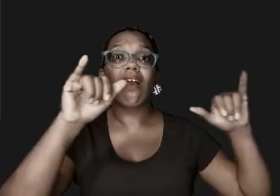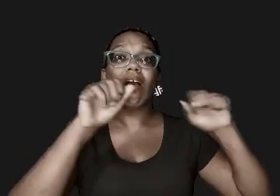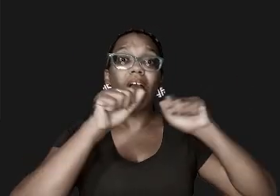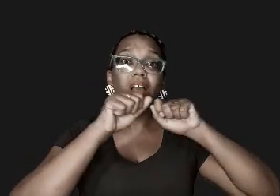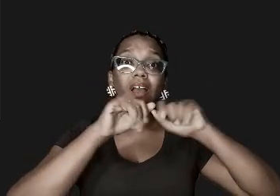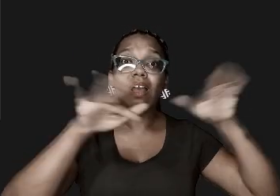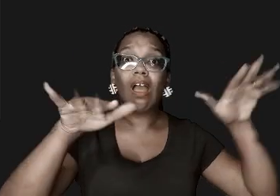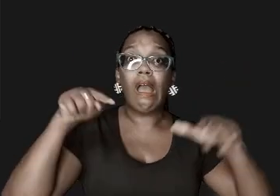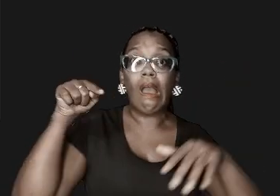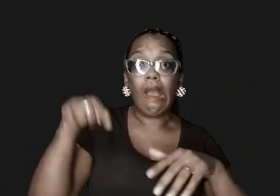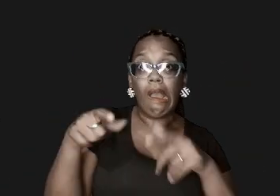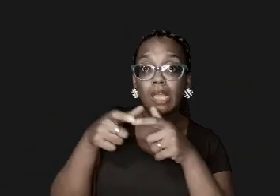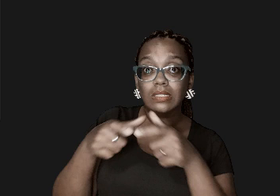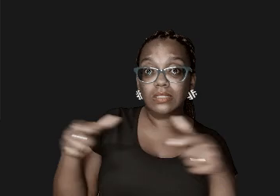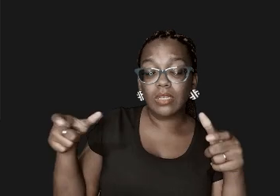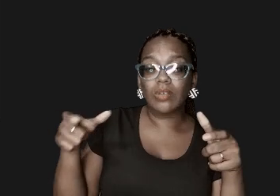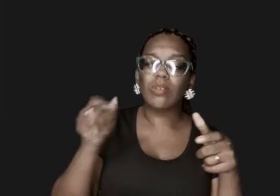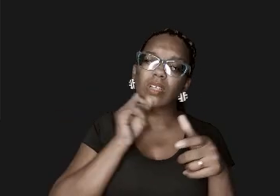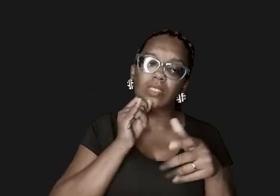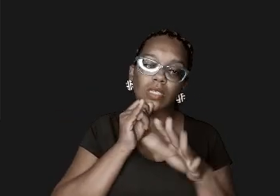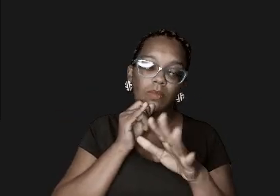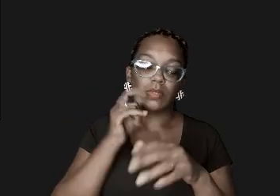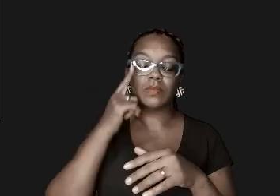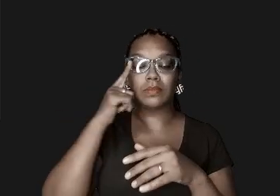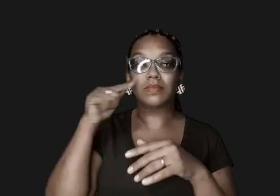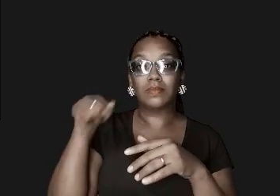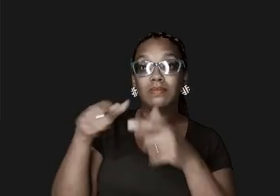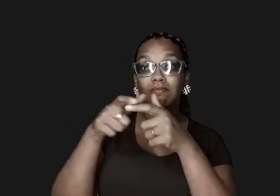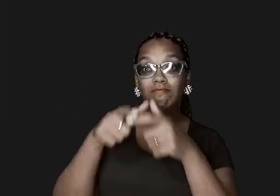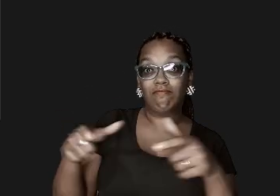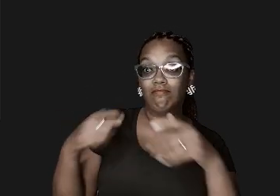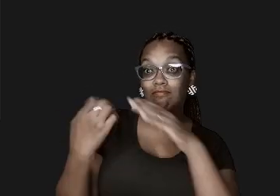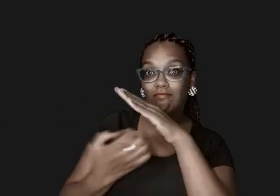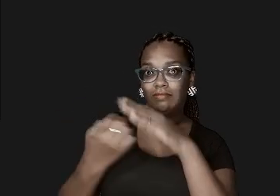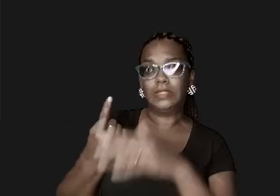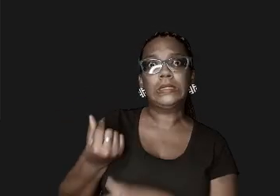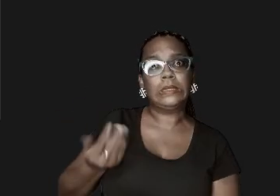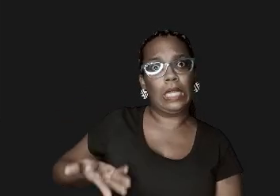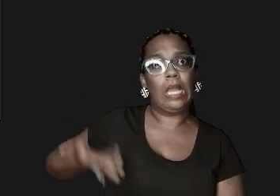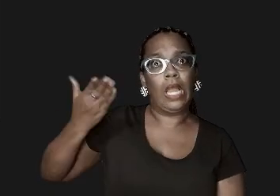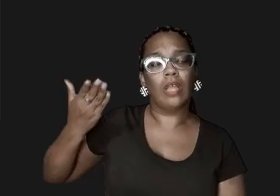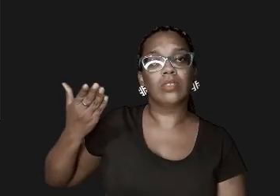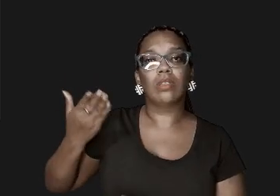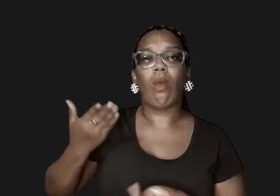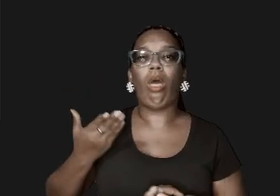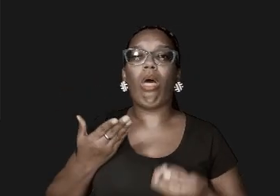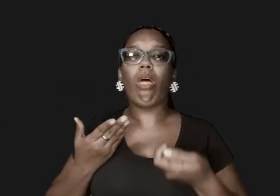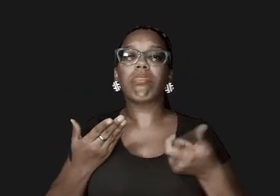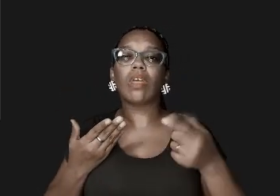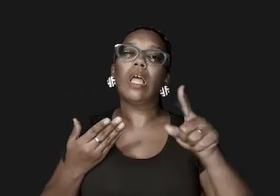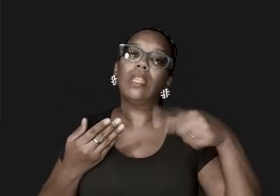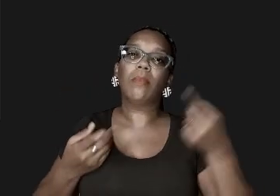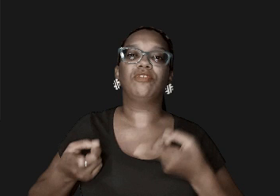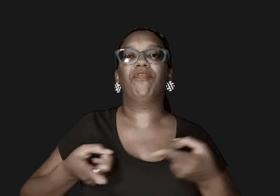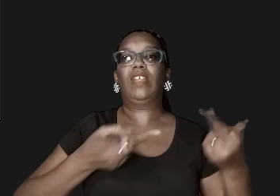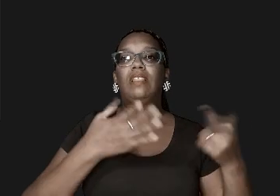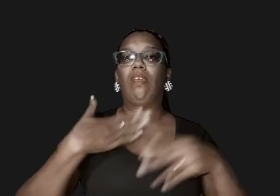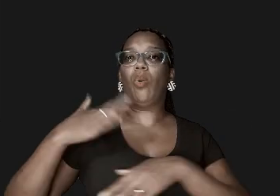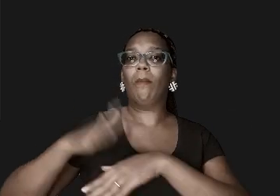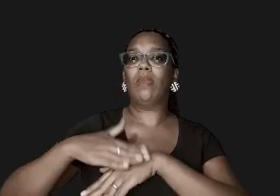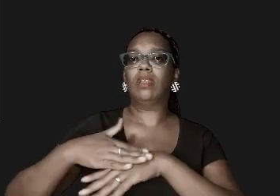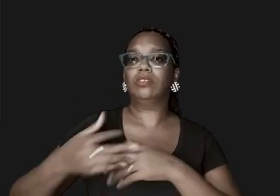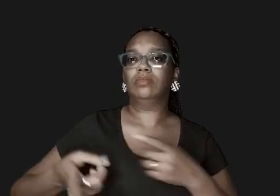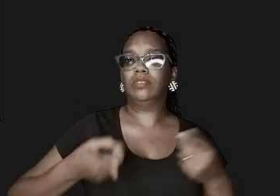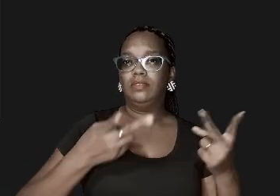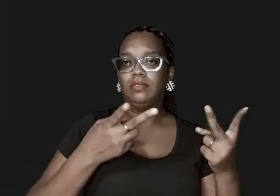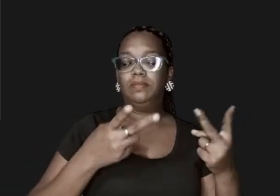vender as informações que você possui Então você faz Cria a partir da divulgação de uma informação de que aquelas ações e novamente apenas como exemplo